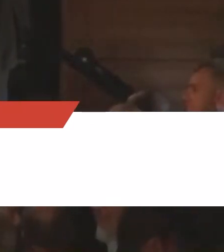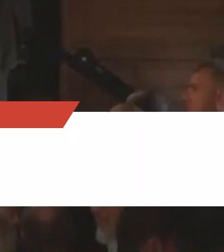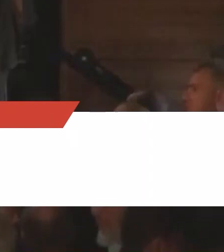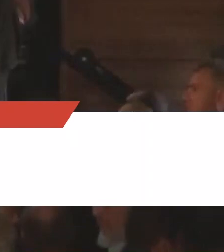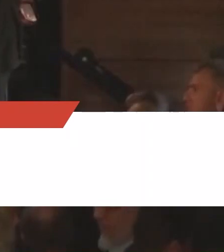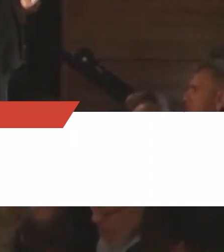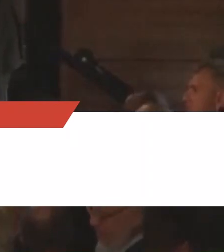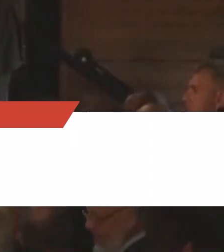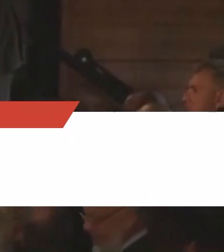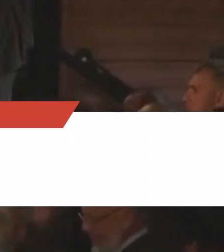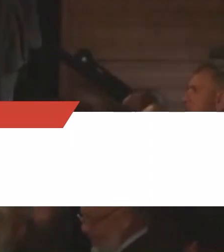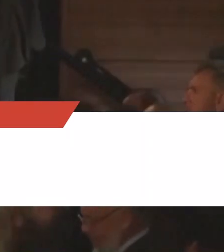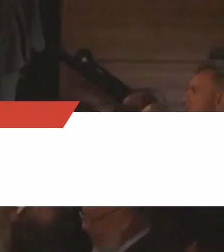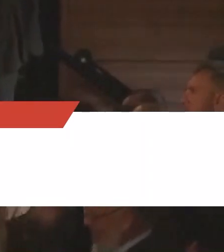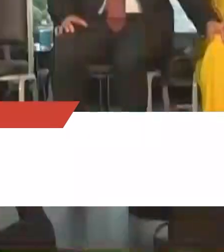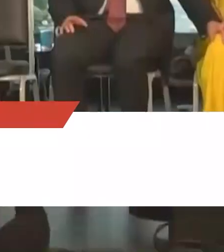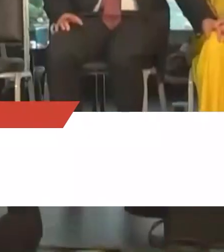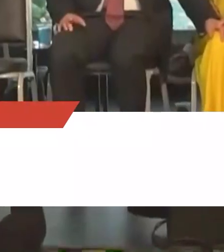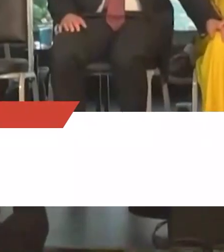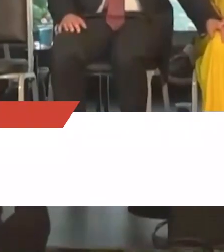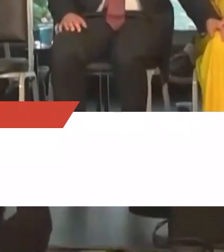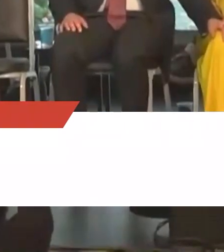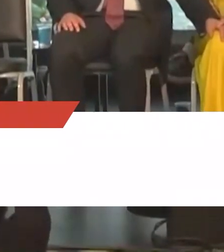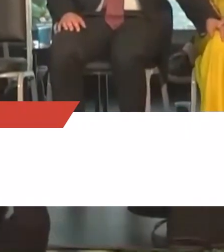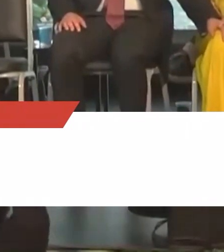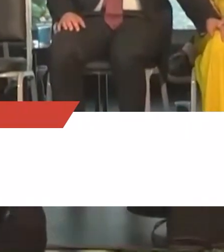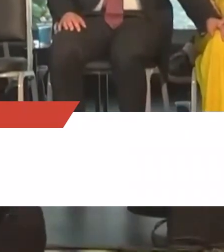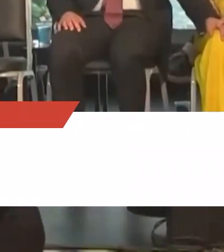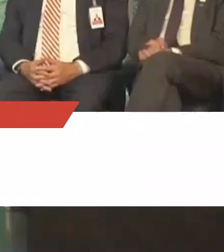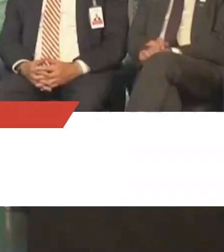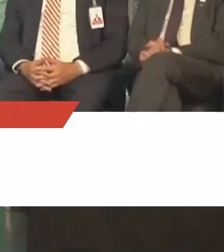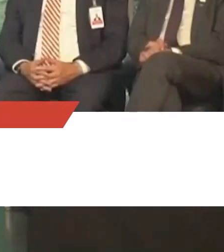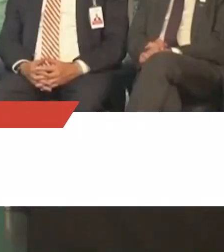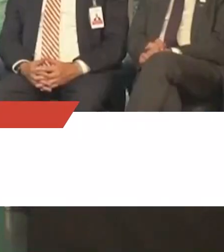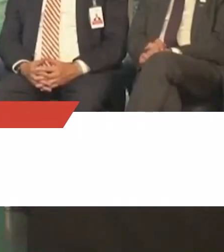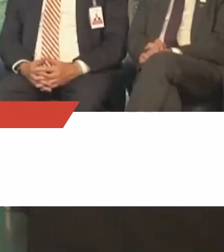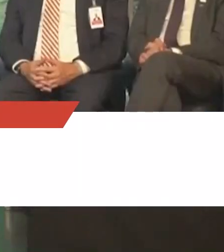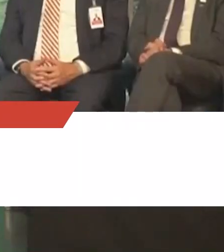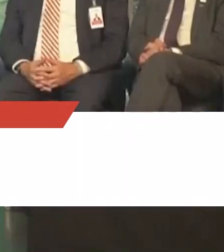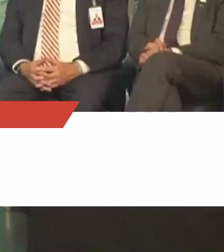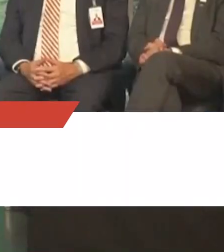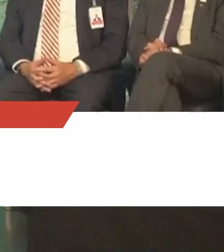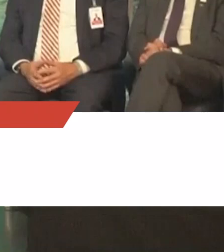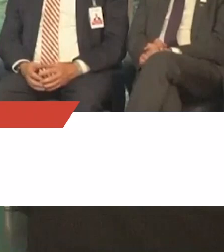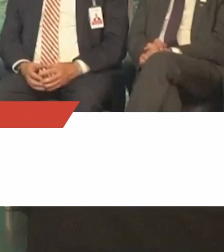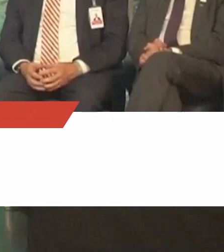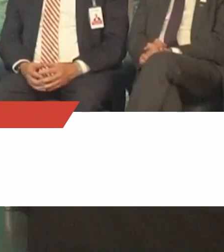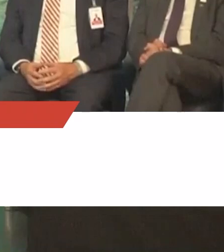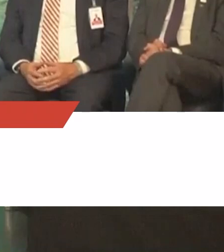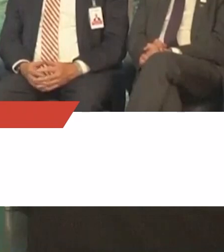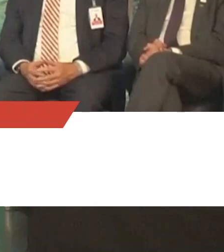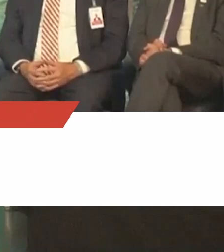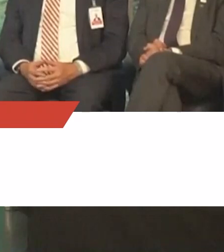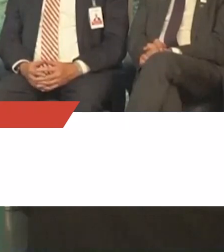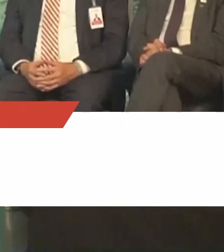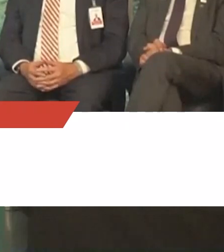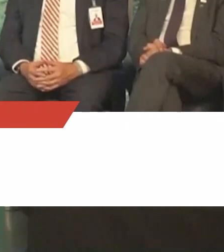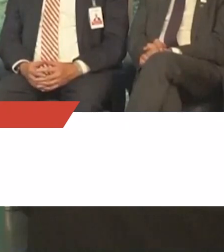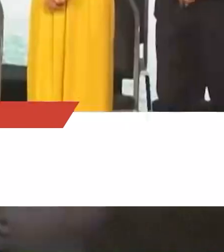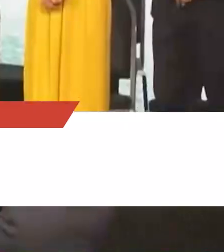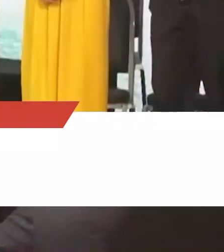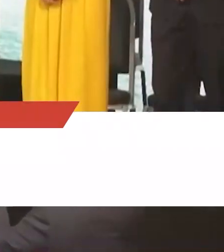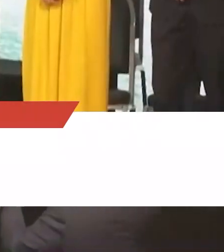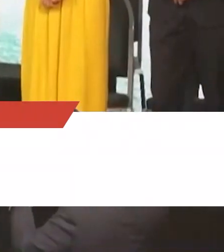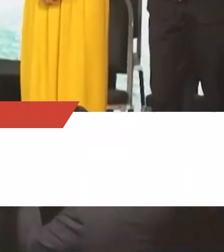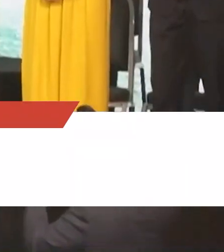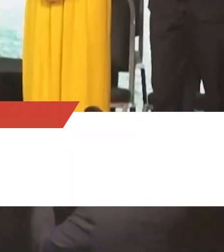com países da América Latina destacando a aliança com o Paraguai e a intenção na ampliação das relações bilaterais